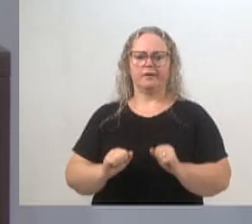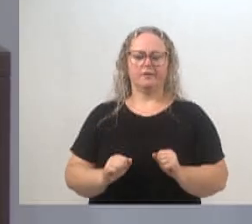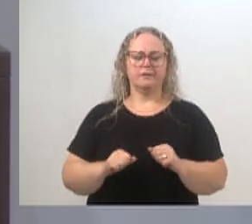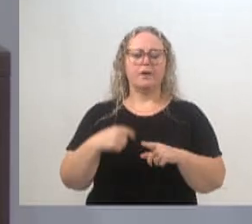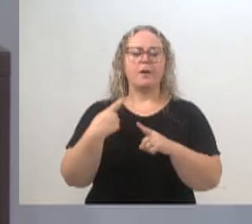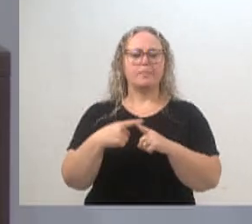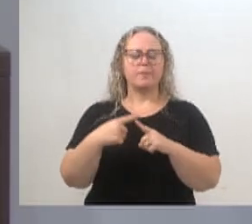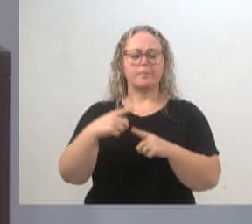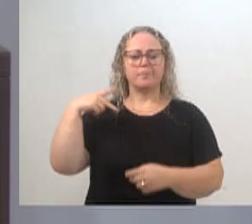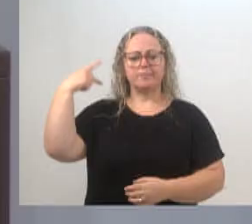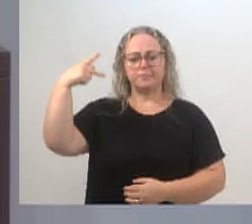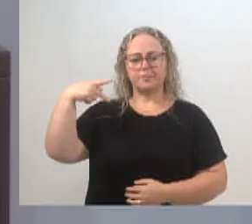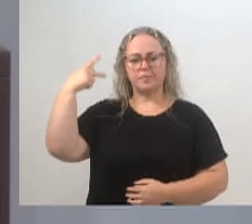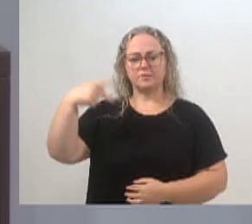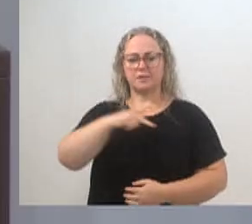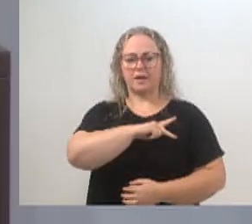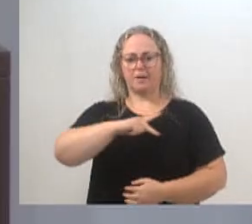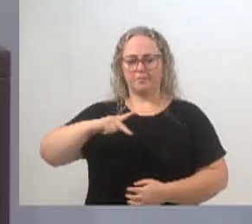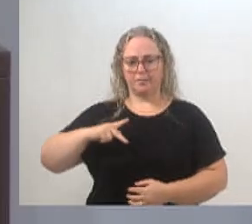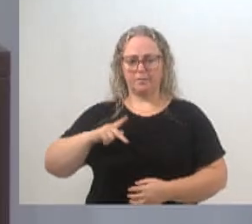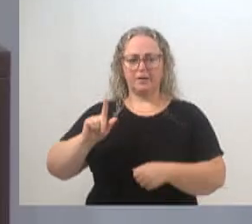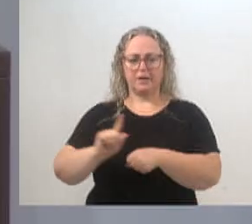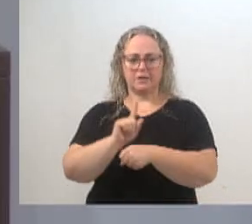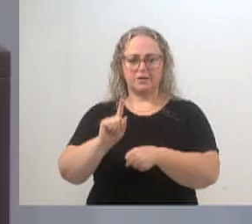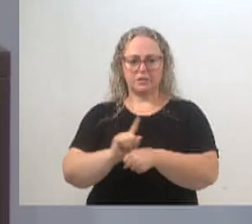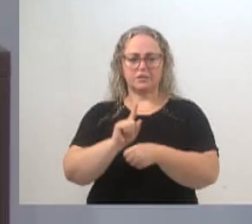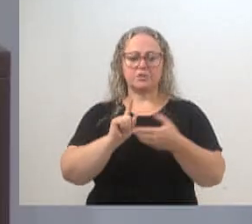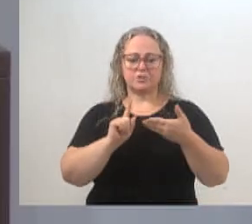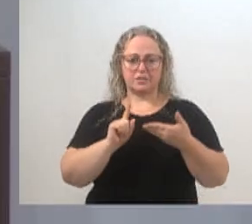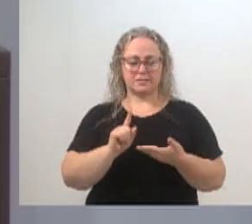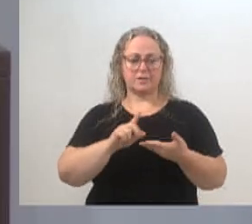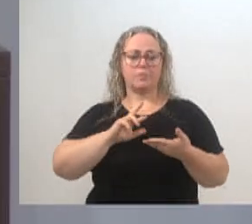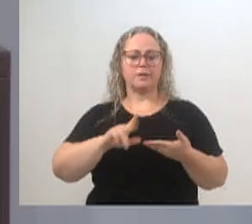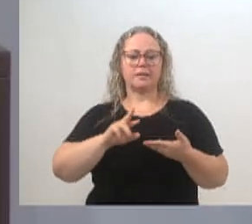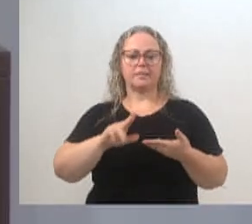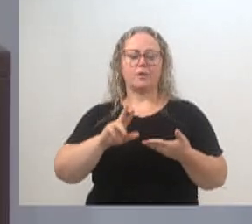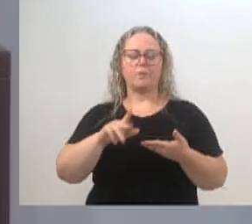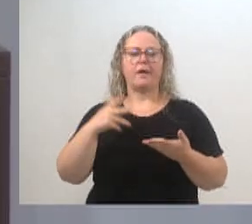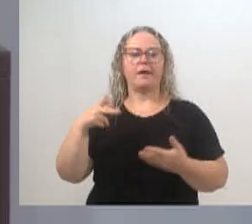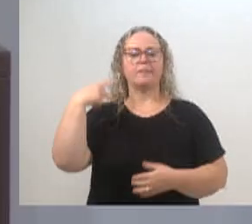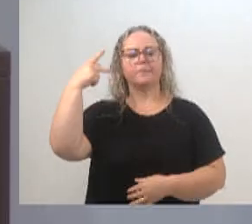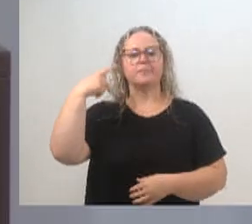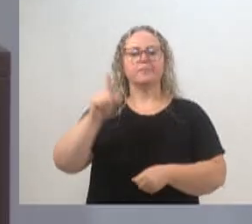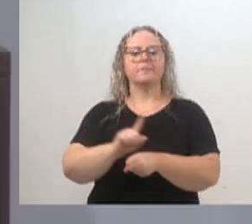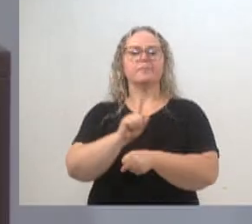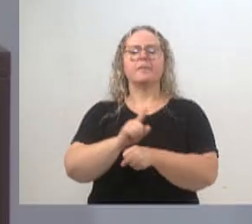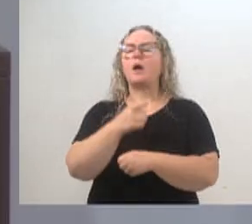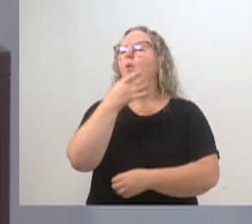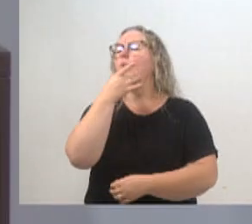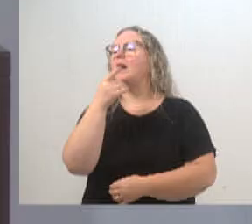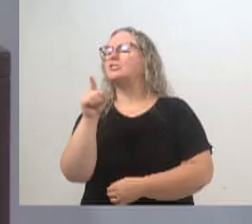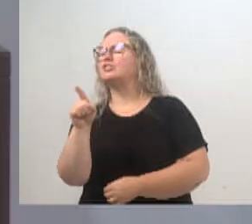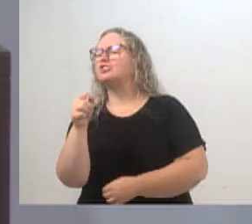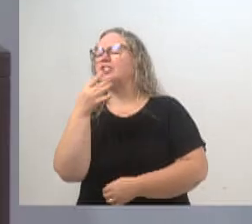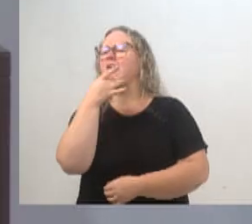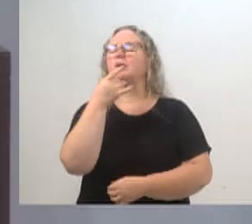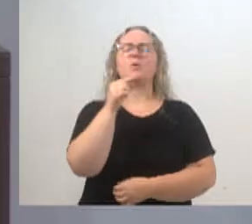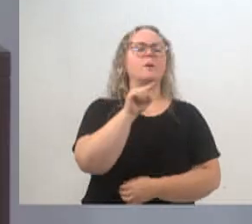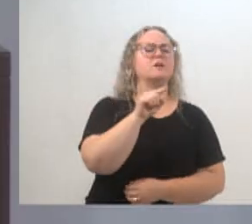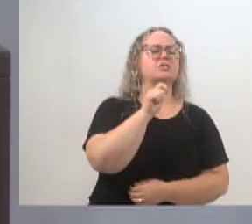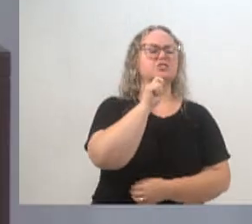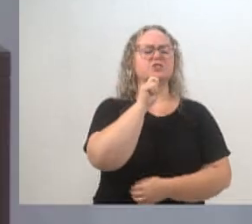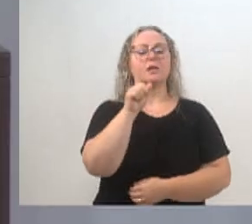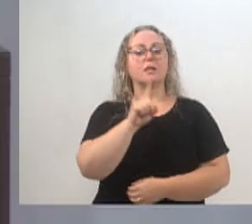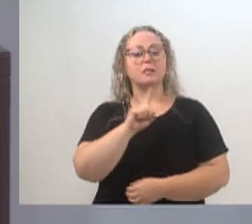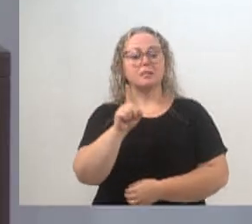as políticas públicas e na gestão de política pública não se faz política pública por achismo, se faz política pública com